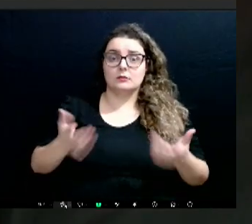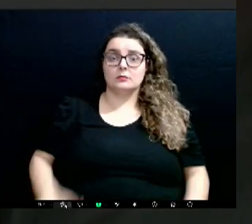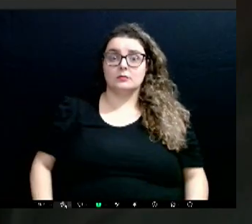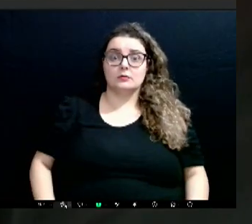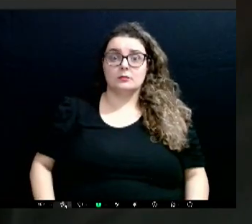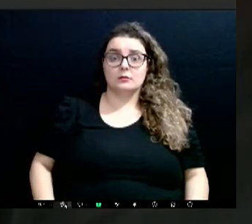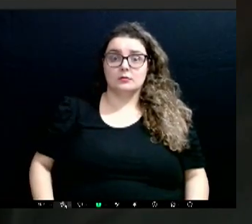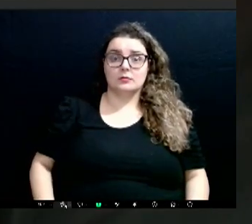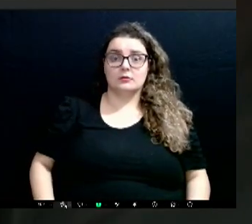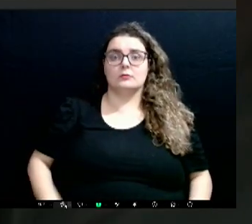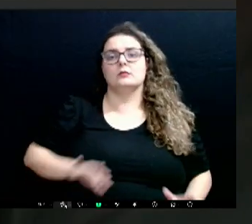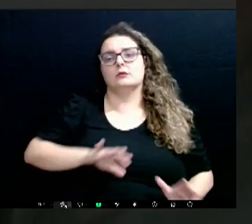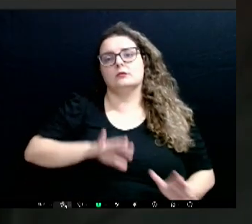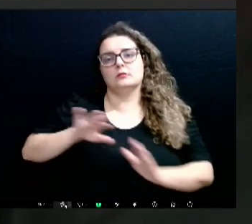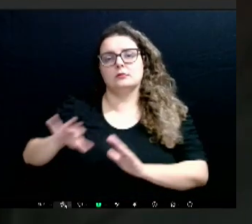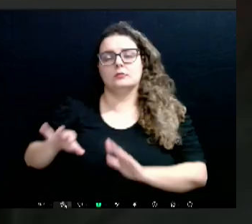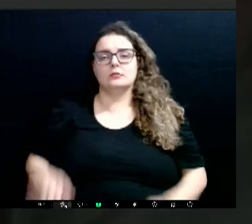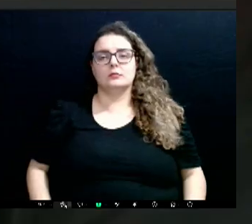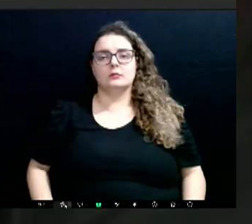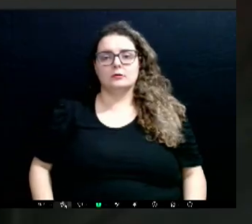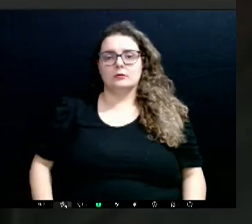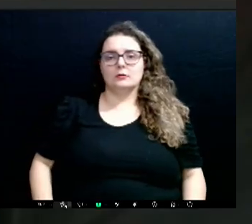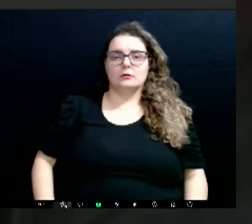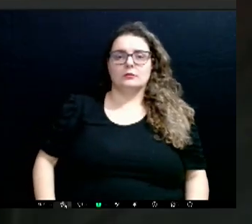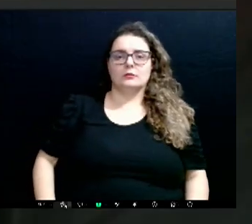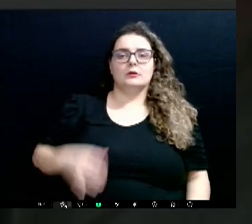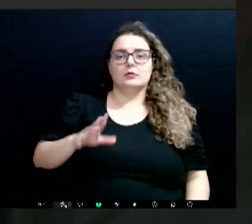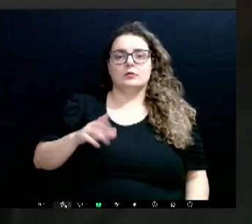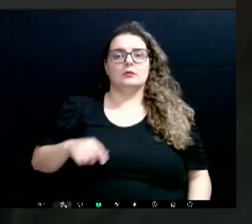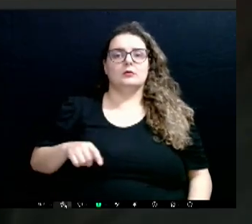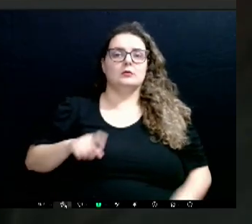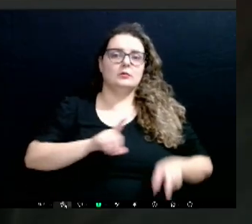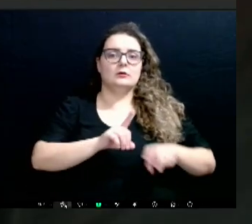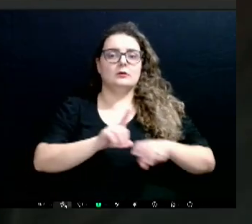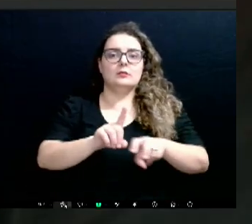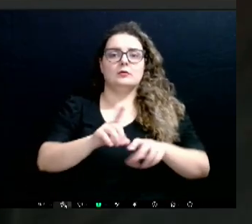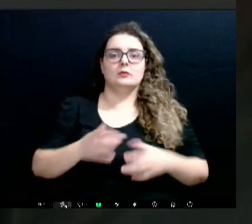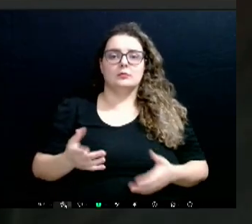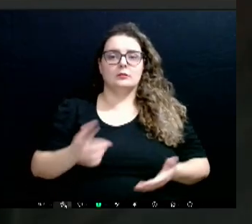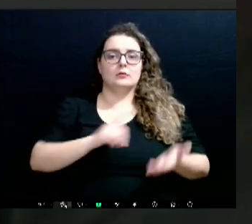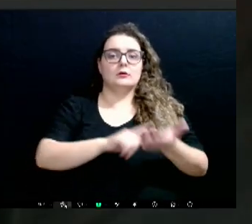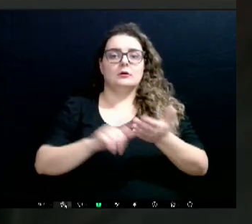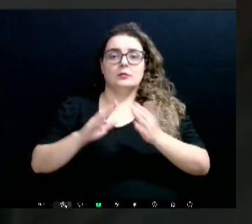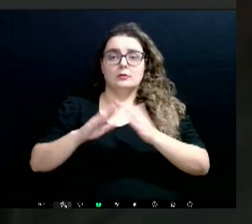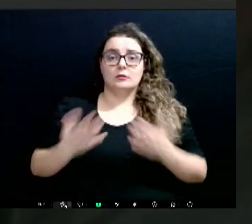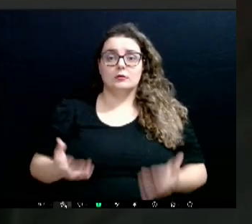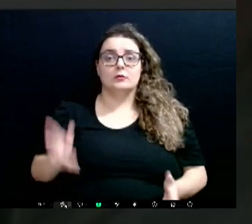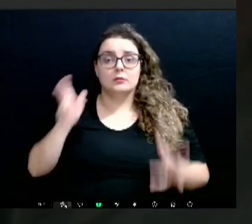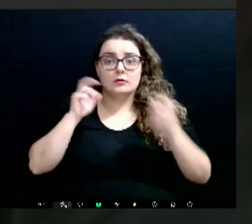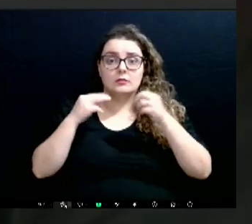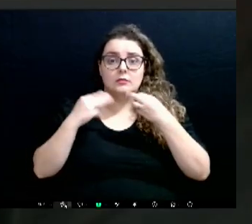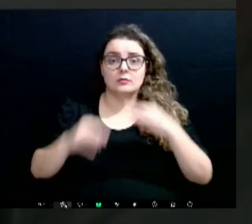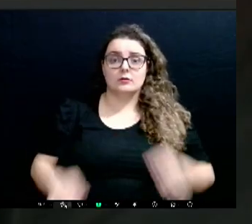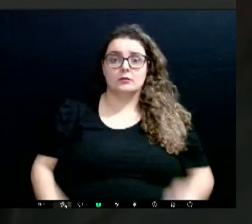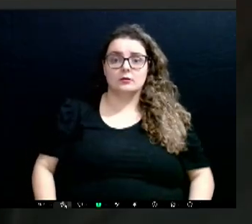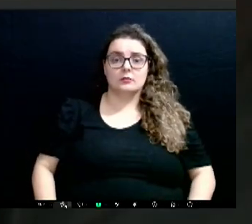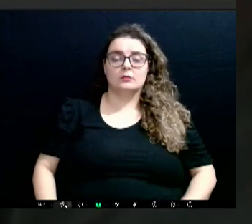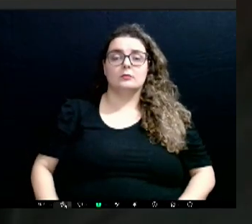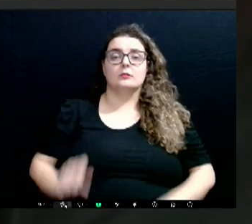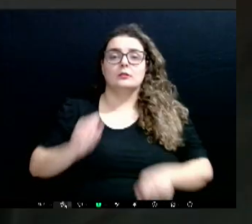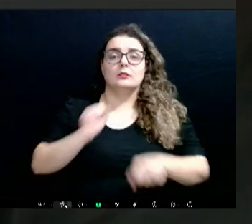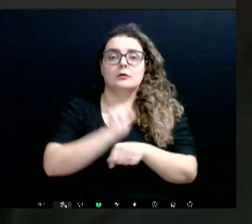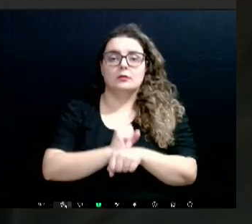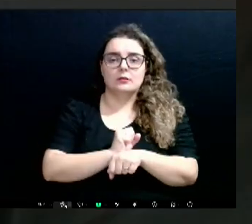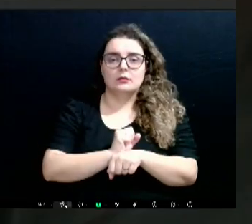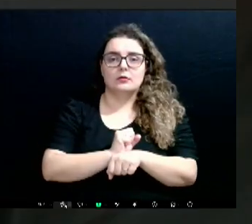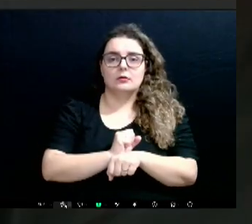larga esse celular. Beleza, larga o celular, vou lá, passeio com o cachorro, faço uma outra coisa, limpo uma casa, escuto uma música, daqui a pouco, parei, eu vou lá,